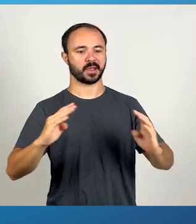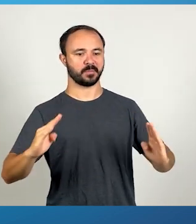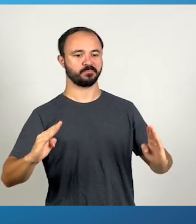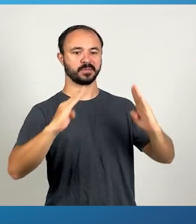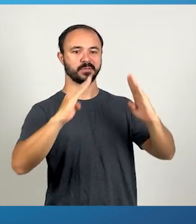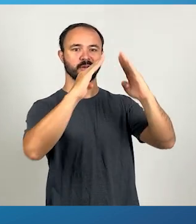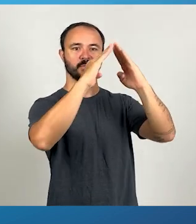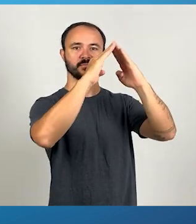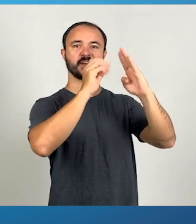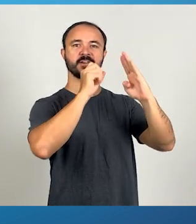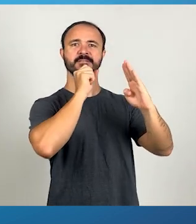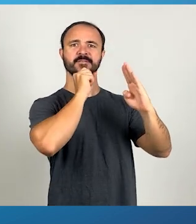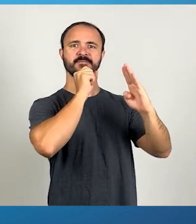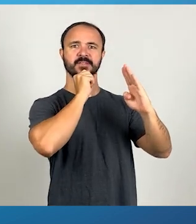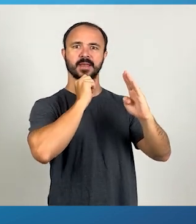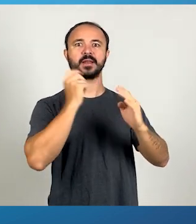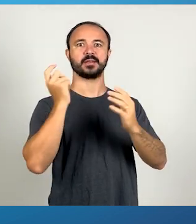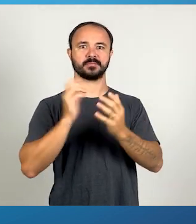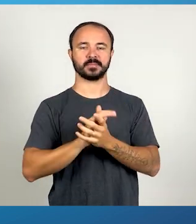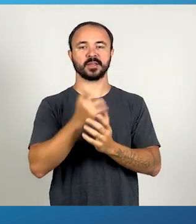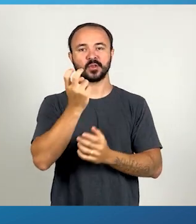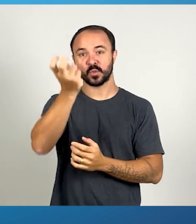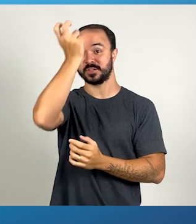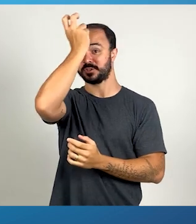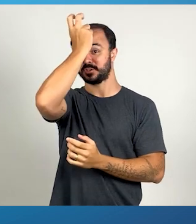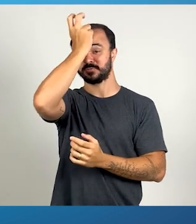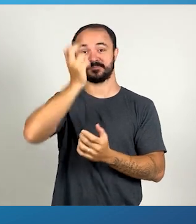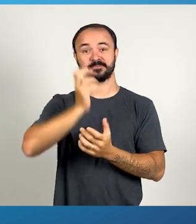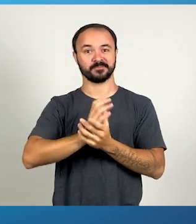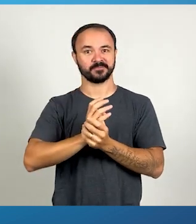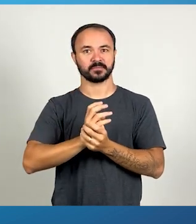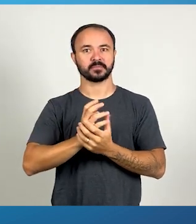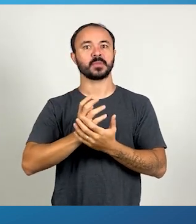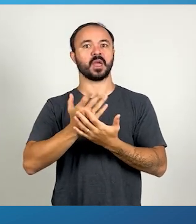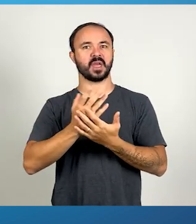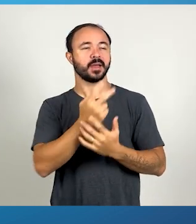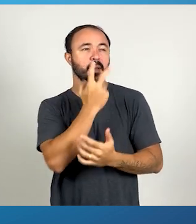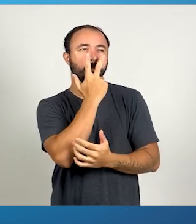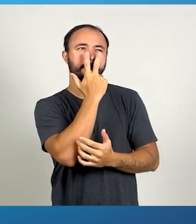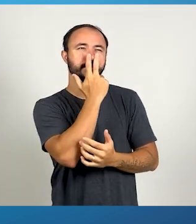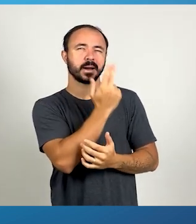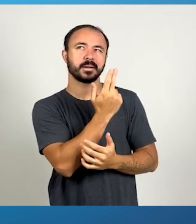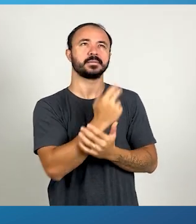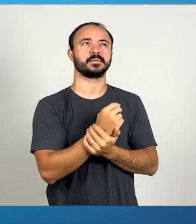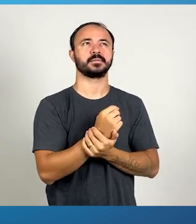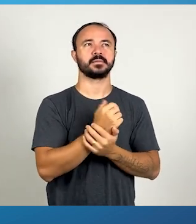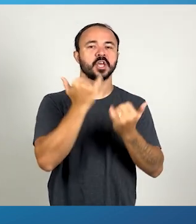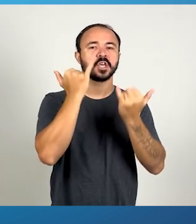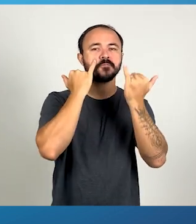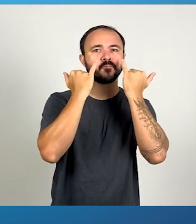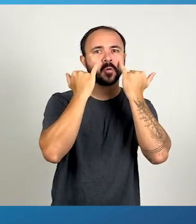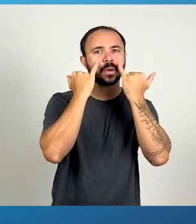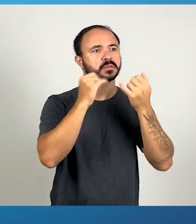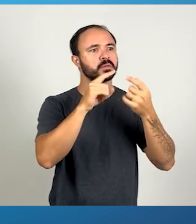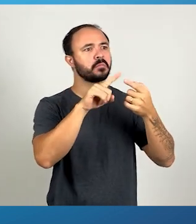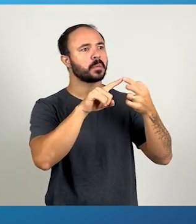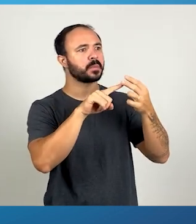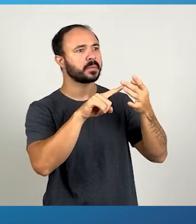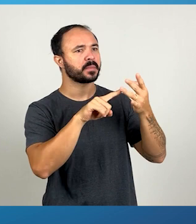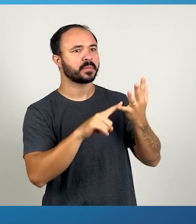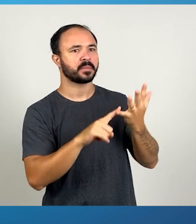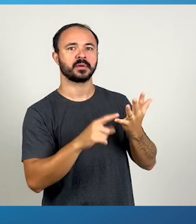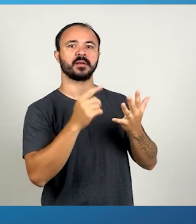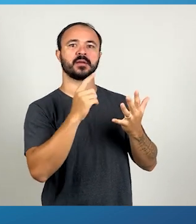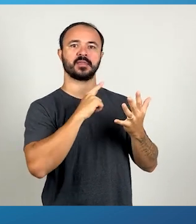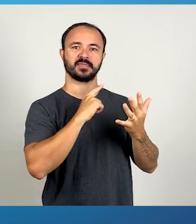de Gizé, no Egito, são como mensagens deixadas pelo tempo. Podemos